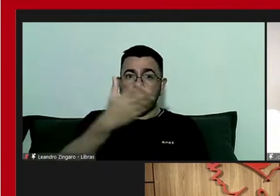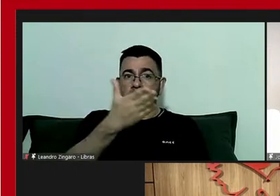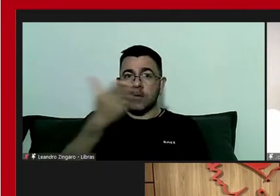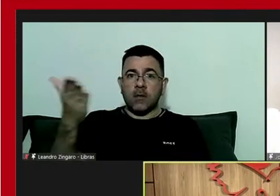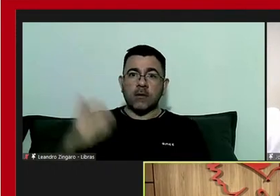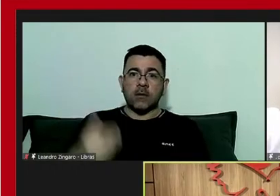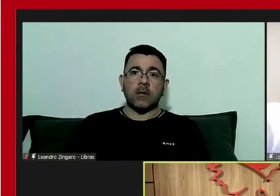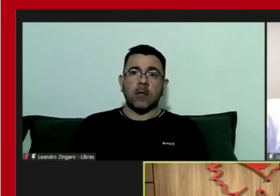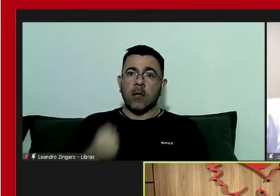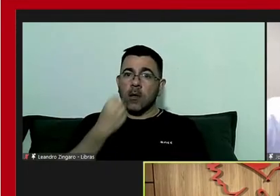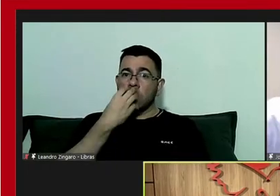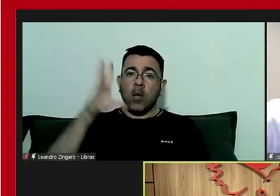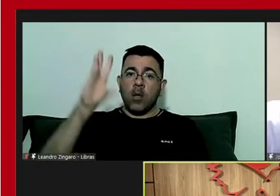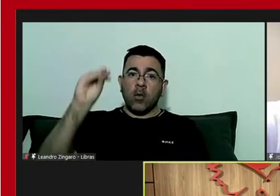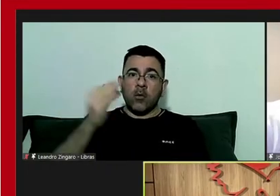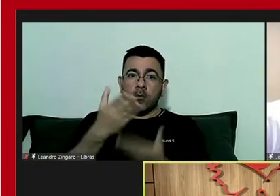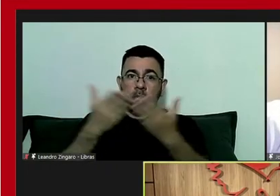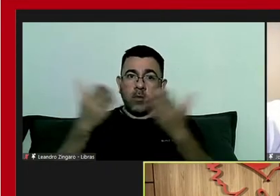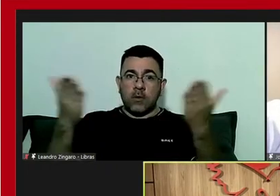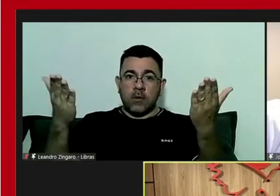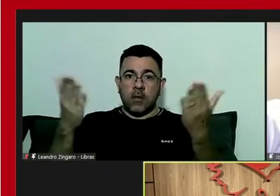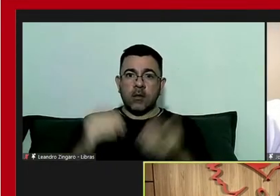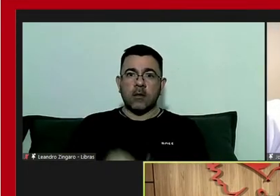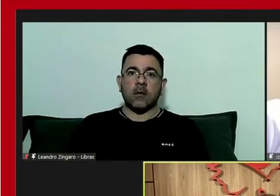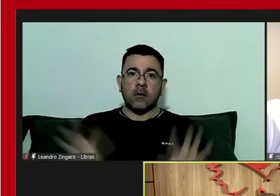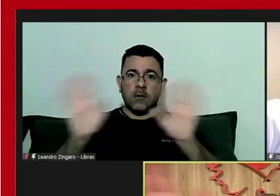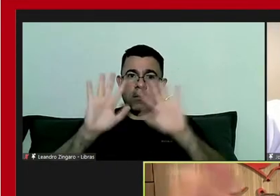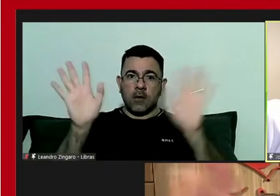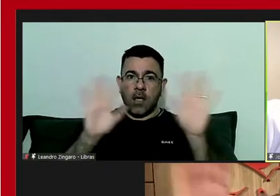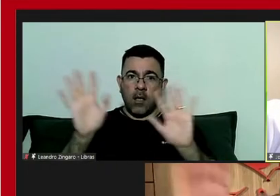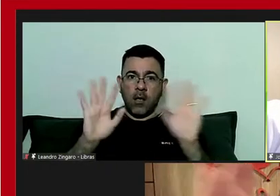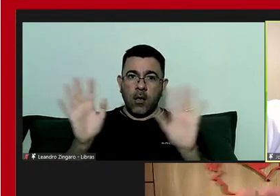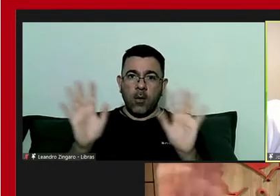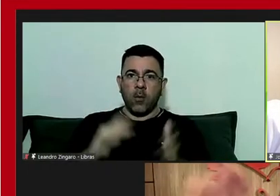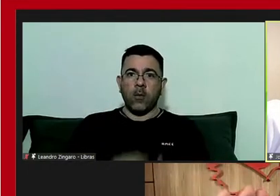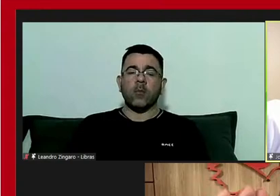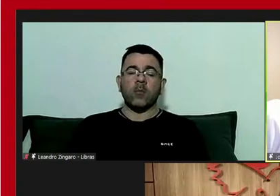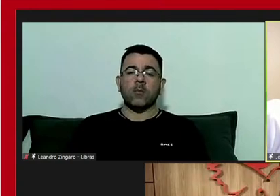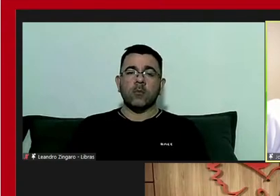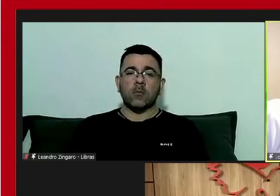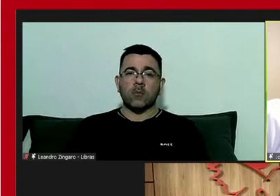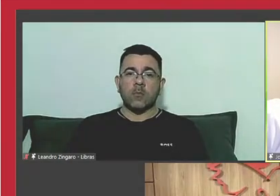boa noite V Valeu boa noite pessoal valeu um abraço